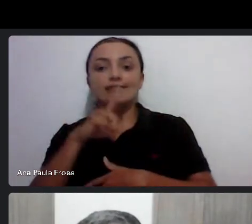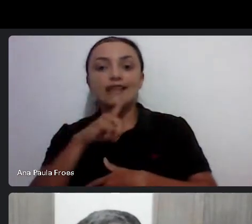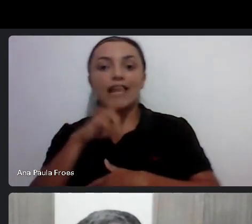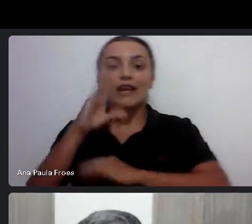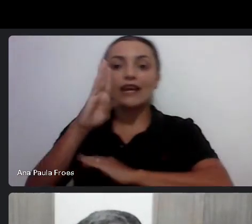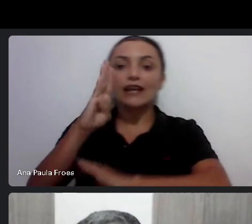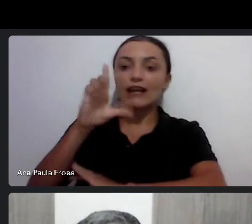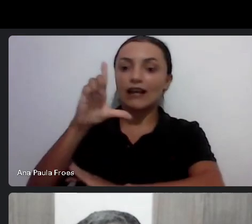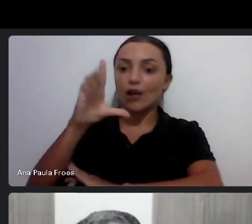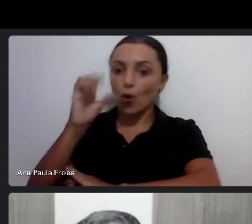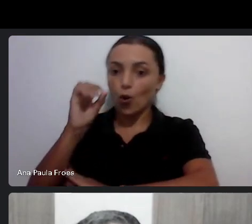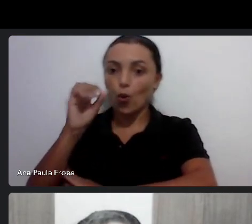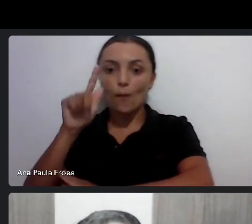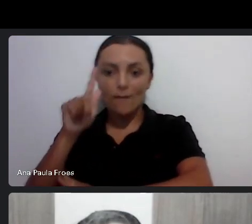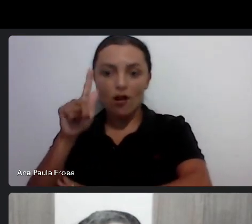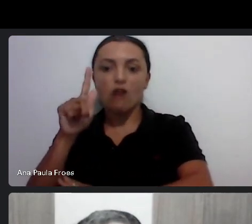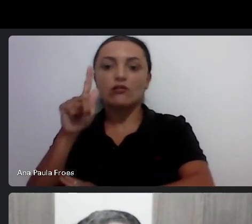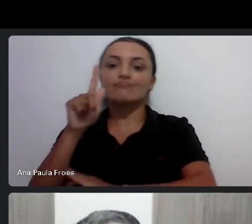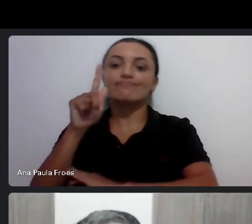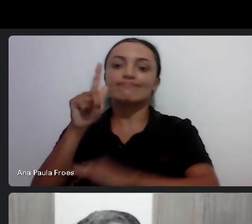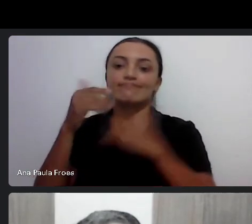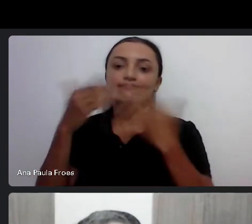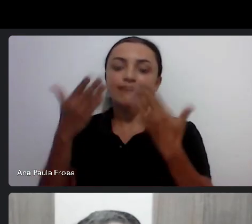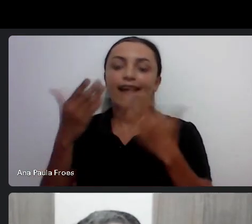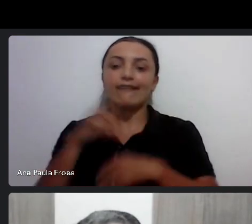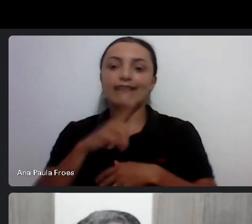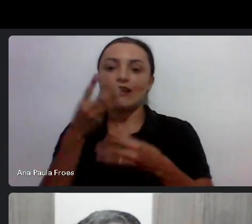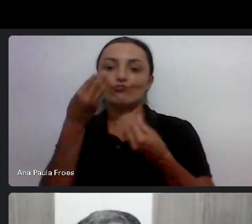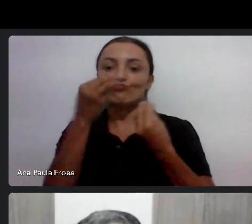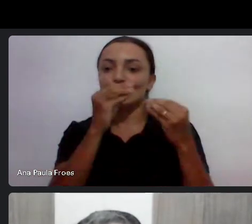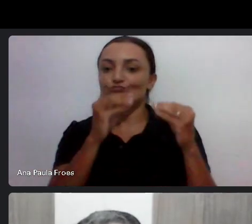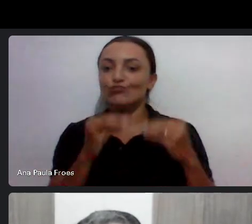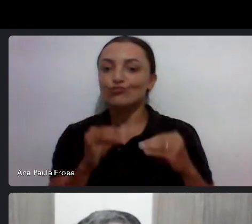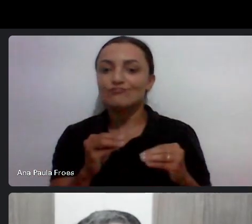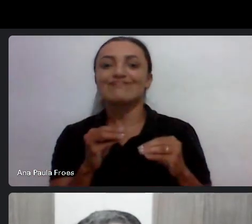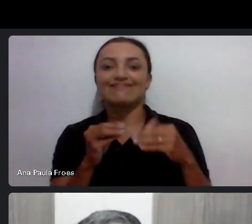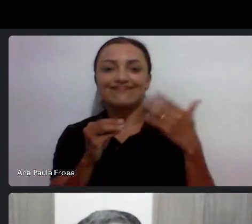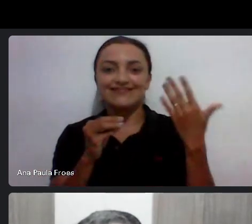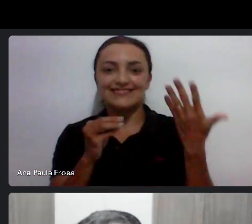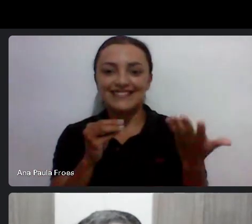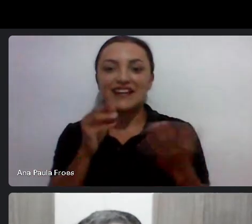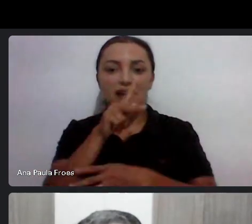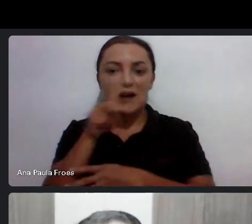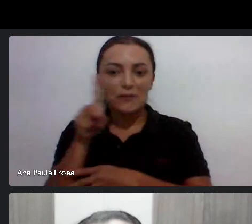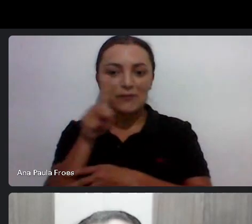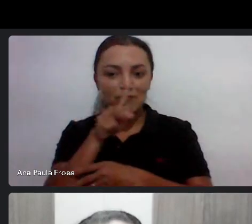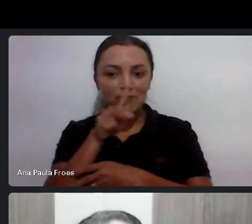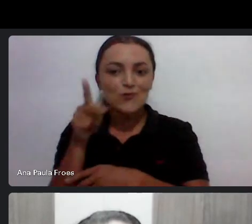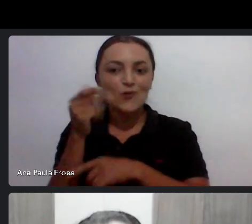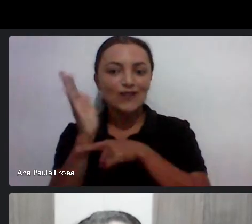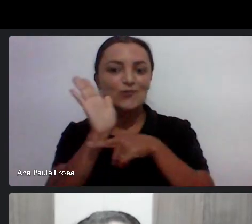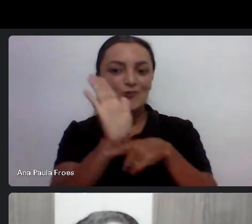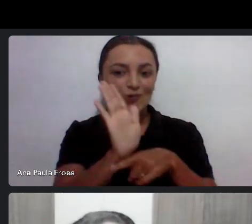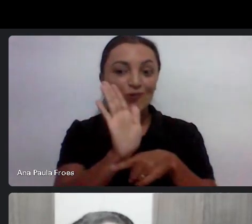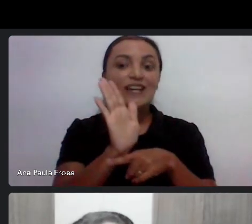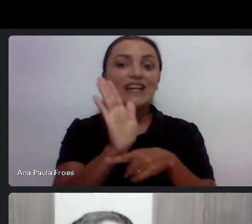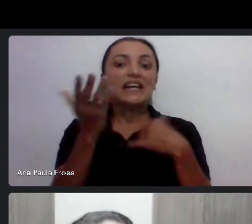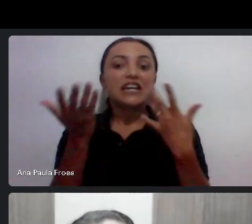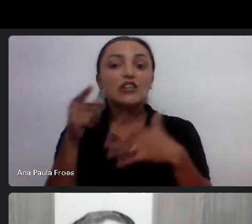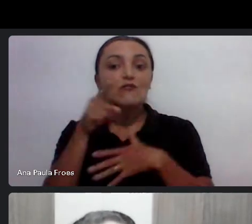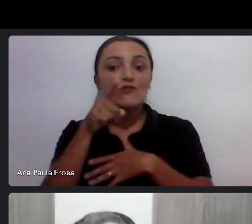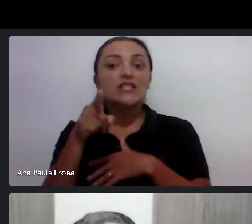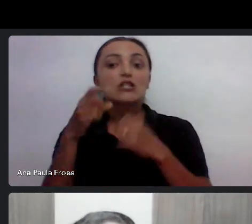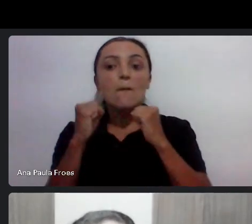o material do blog que a senhora fez parte da confecção dele, está lá para qualquer um poder baixar, né? O MEC já deixou